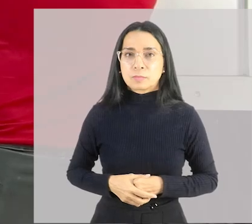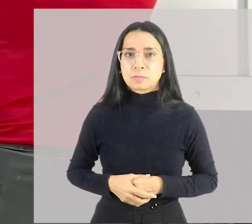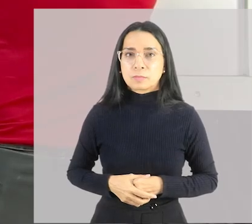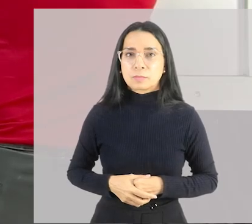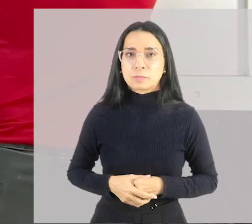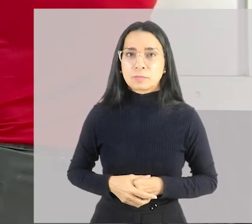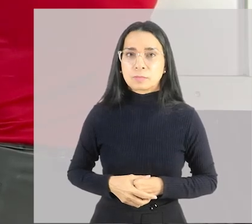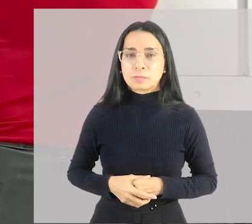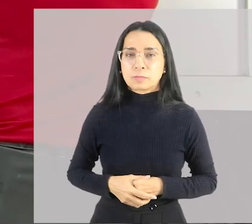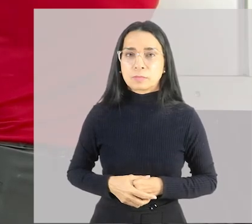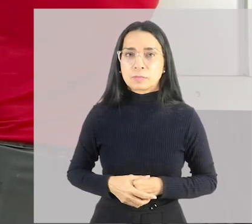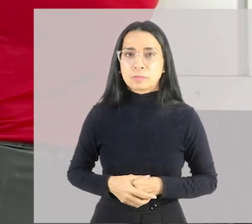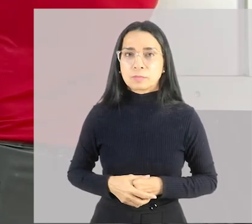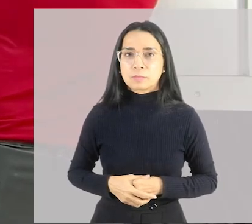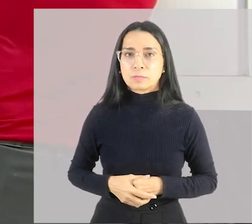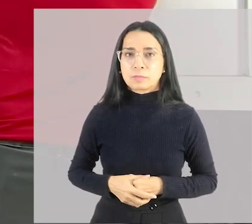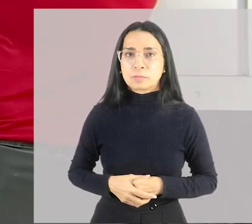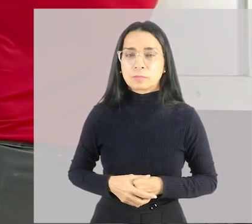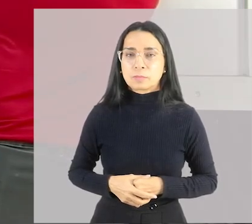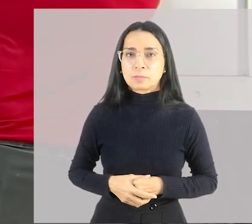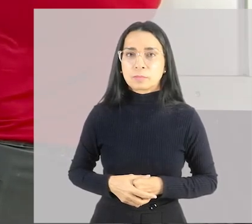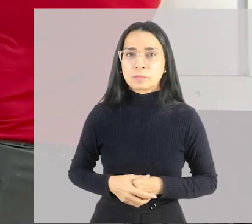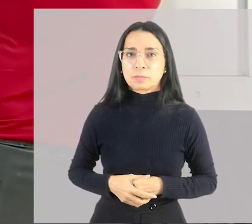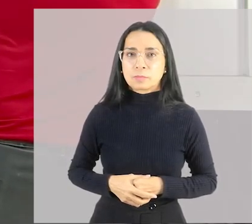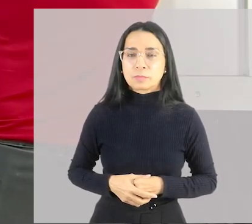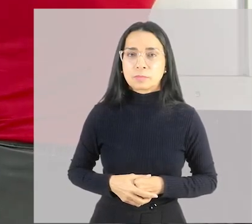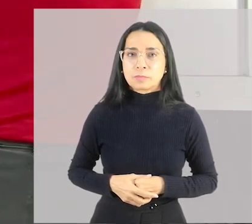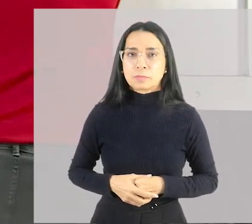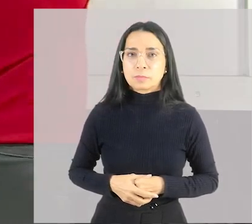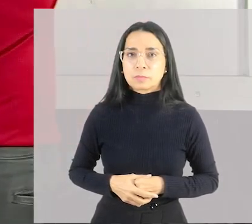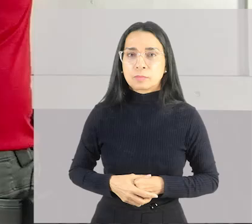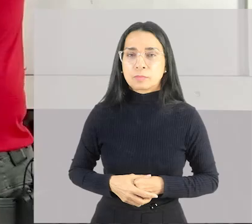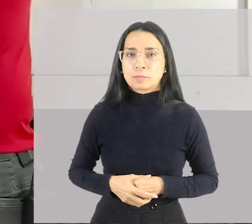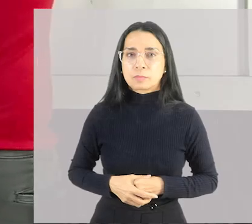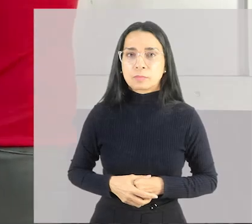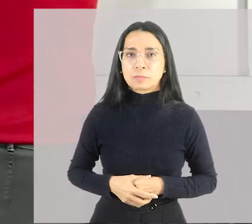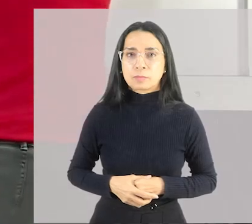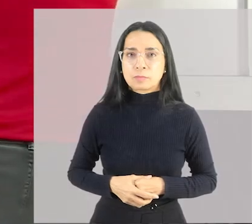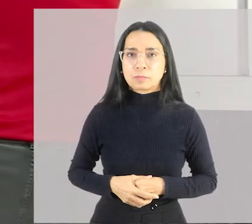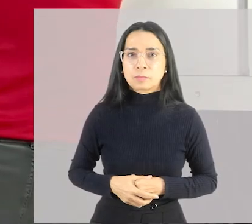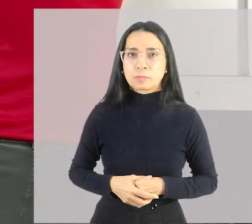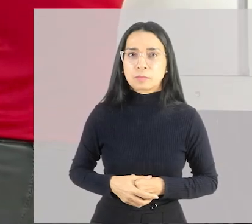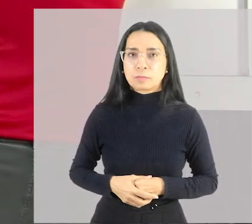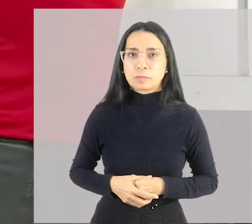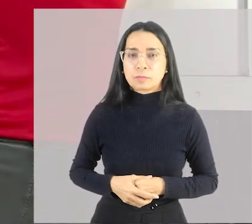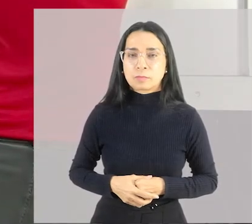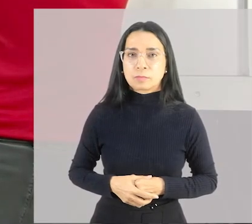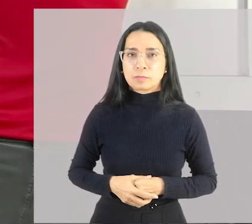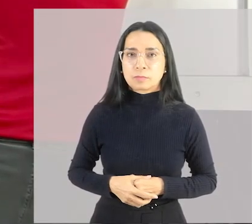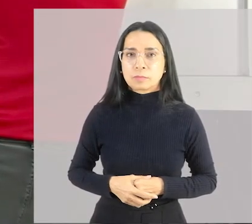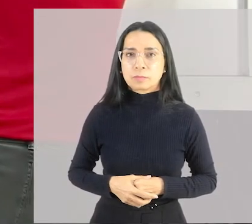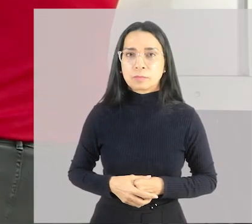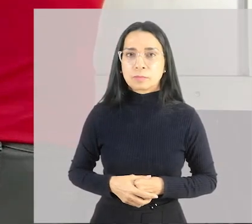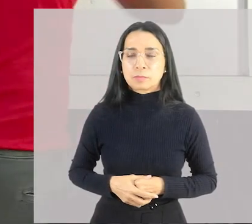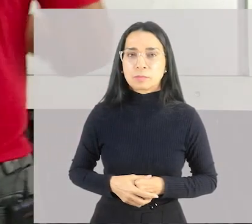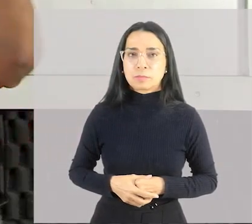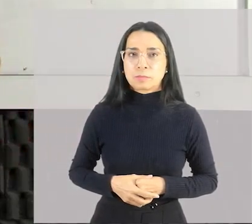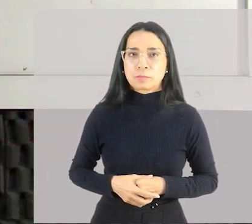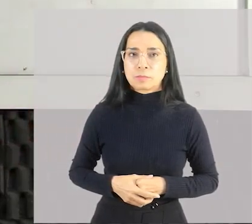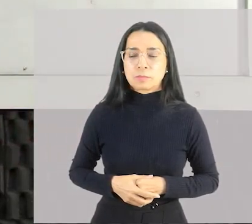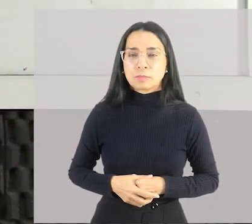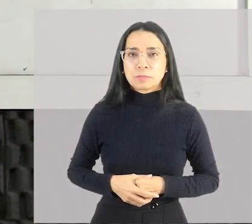4 x 3 ve 2 né você botar vezes 1 que não vai interessar ve